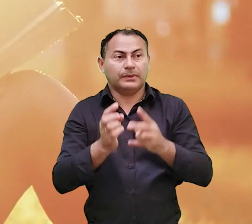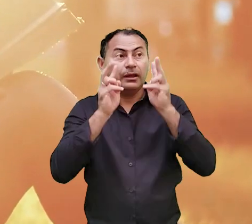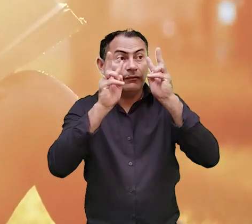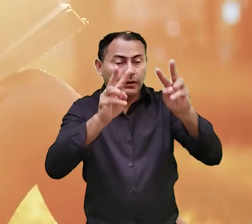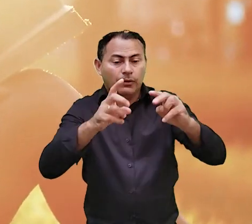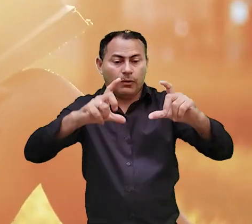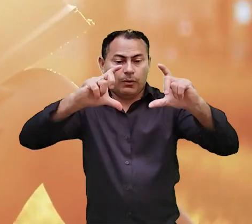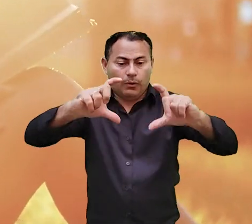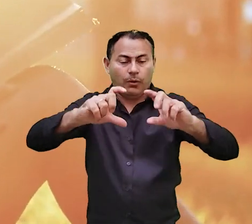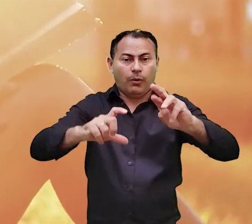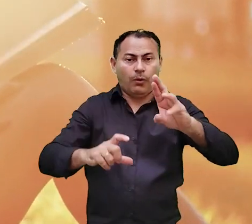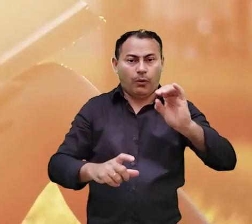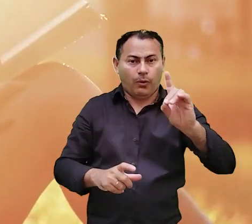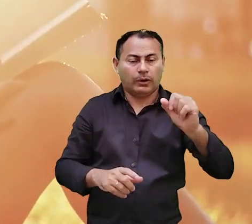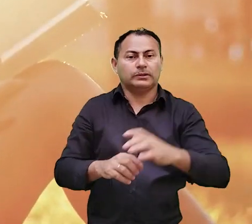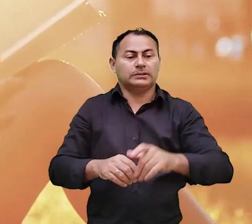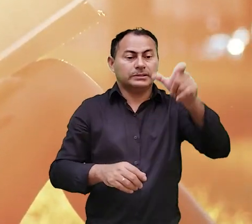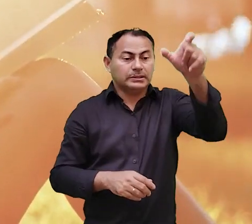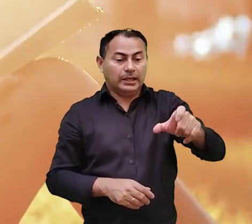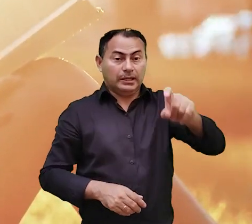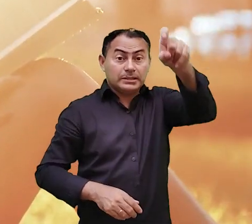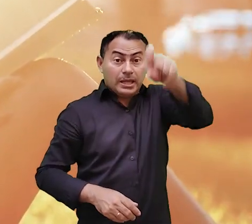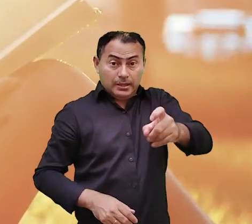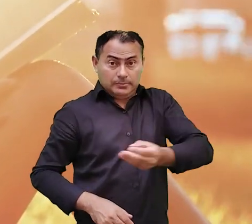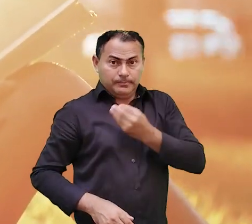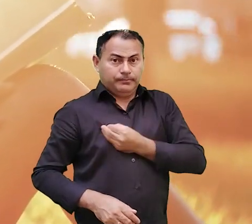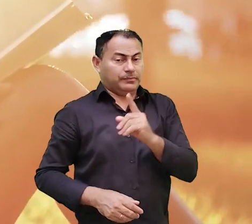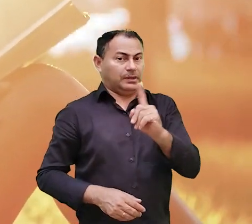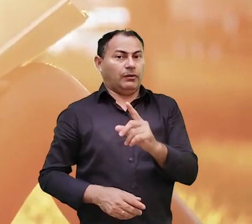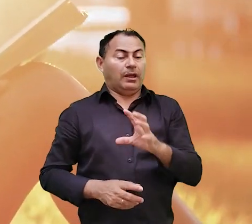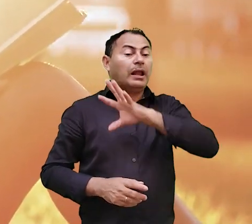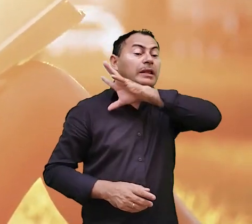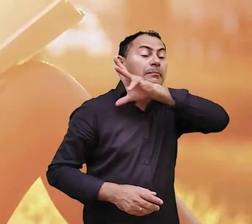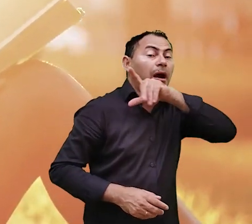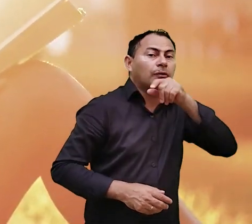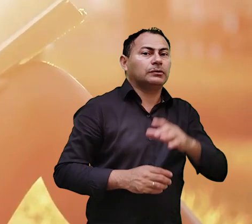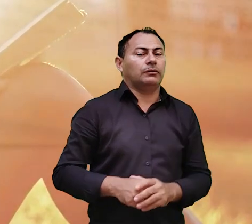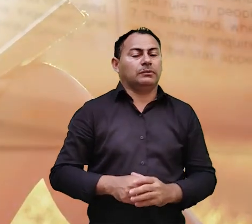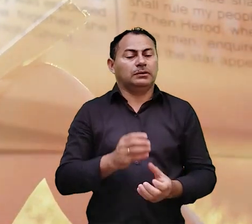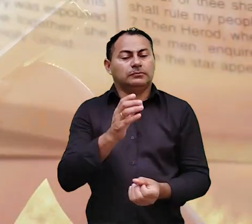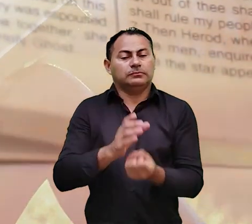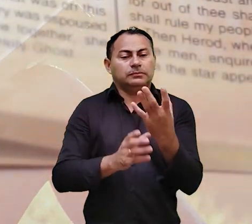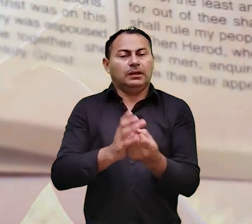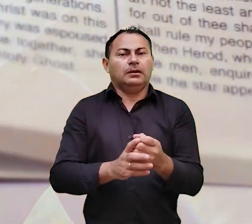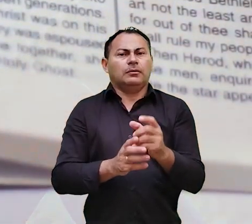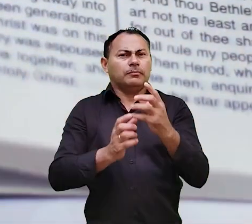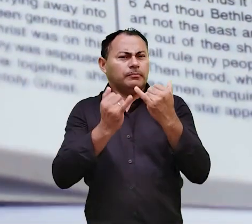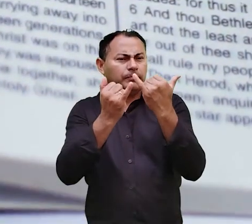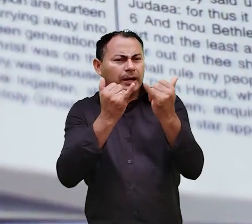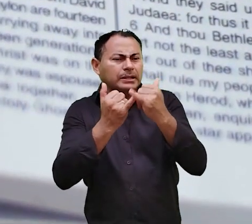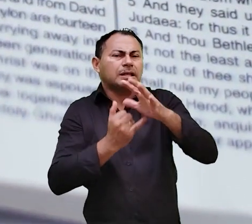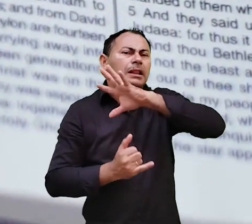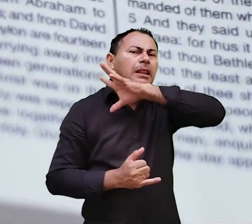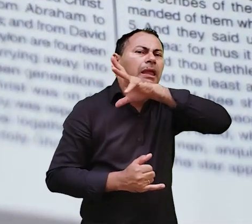interpretadas. Ele viu as rodas e os seres viventes. Os seres viventes não eram feras. Eram